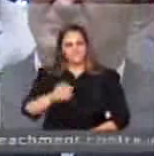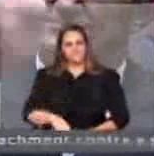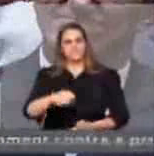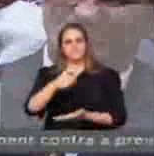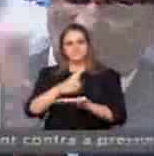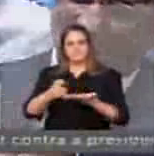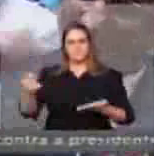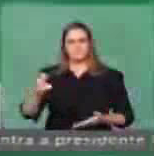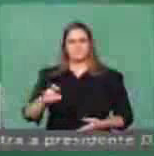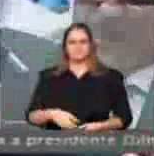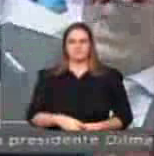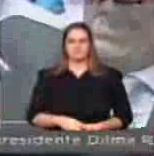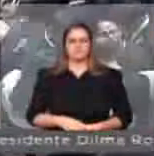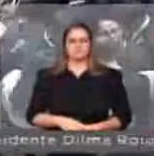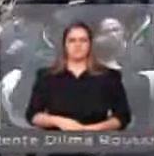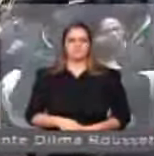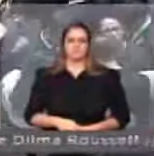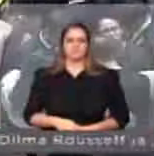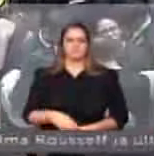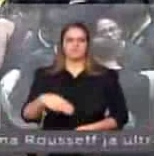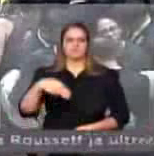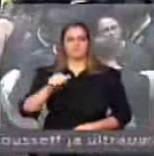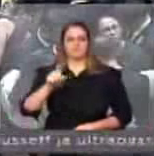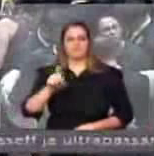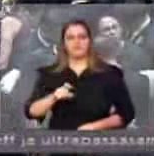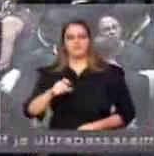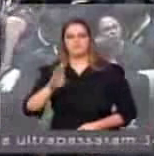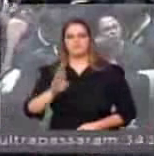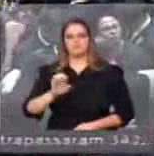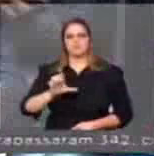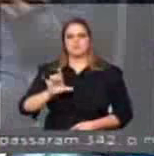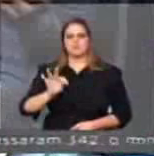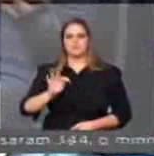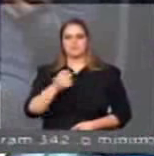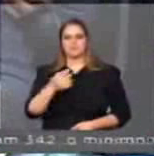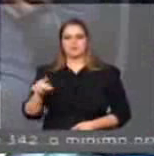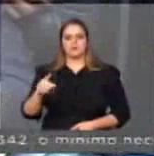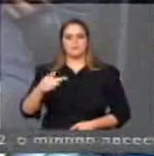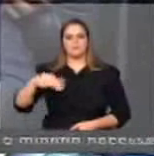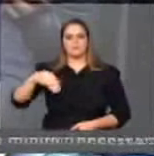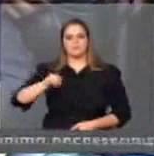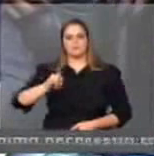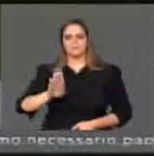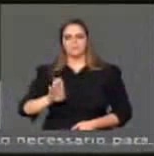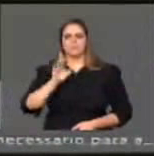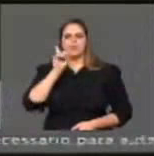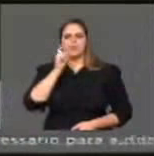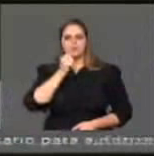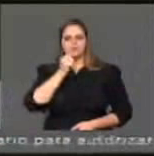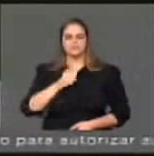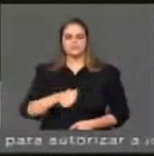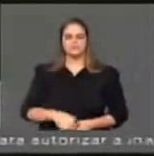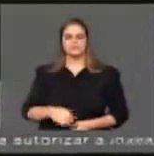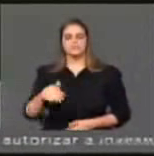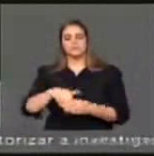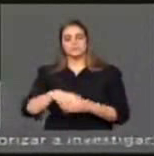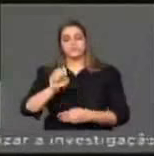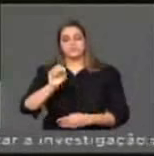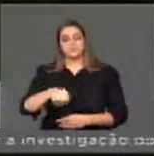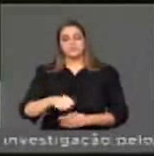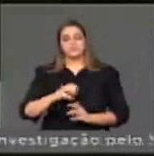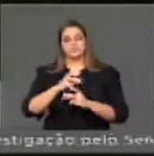sim ao impeachment da presidente. Max Beltrão, partido PMDB do estado de Alagoas,